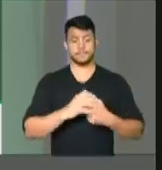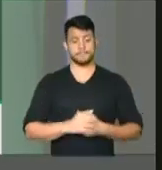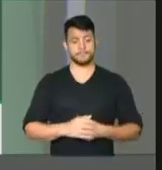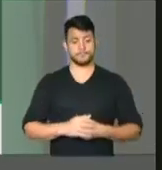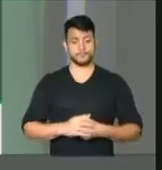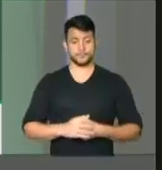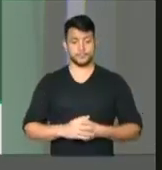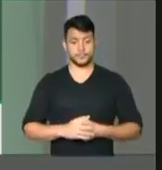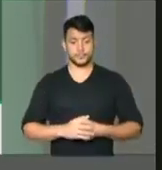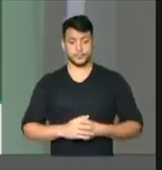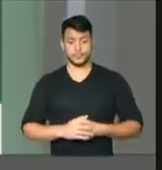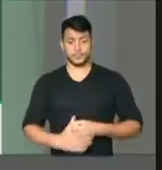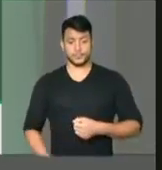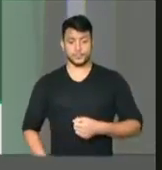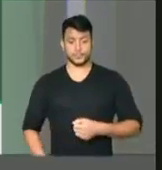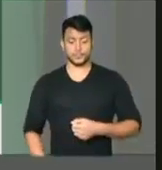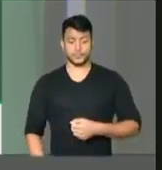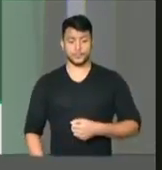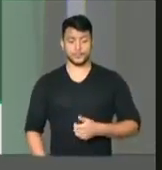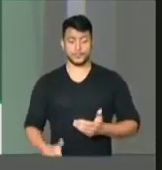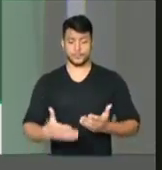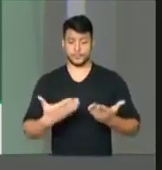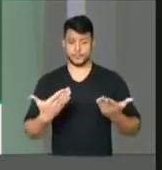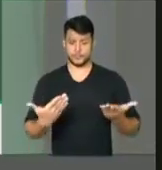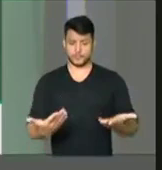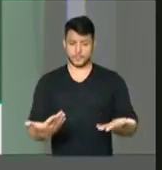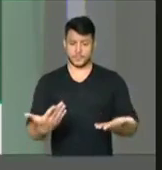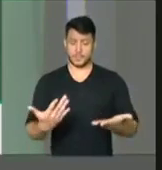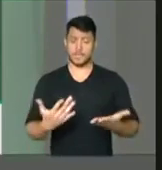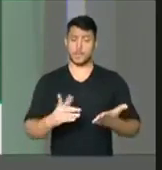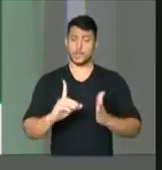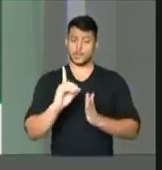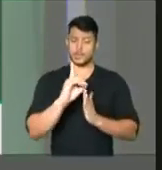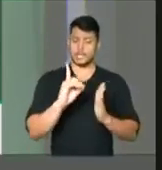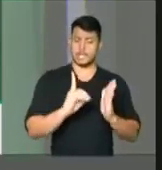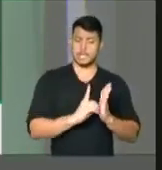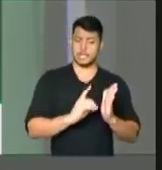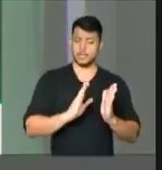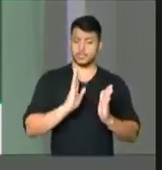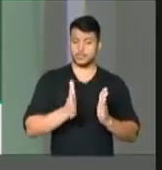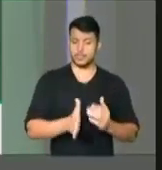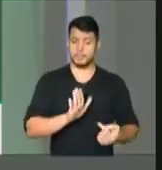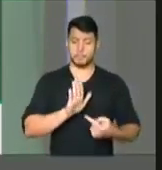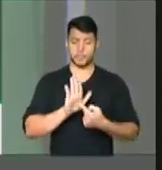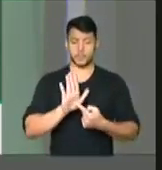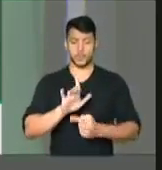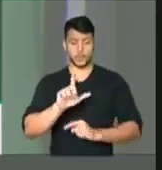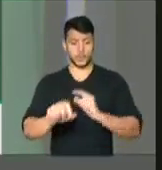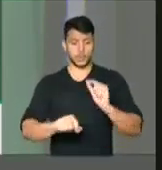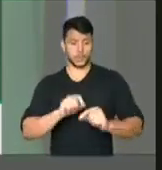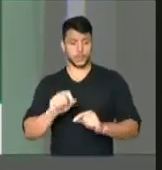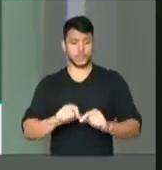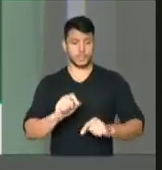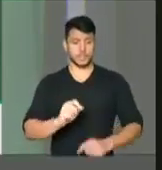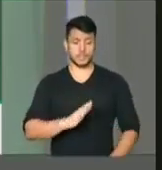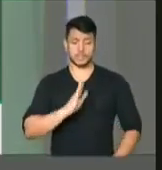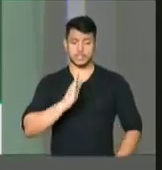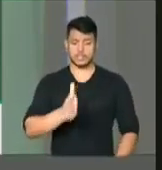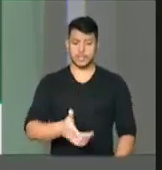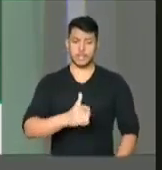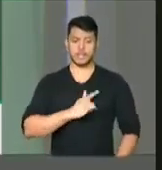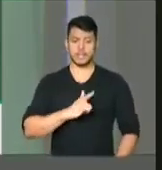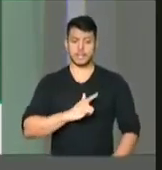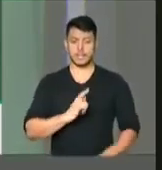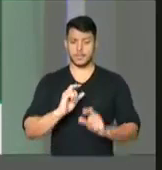suas famílias. De acordo com o documento publicado, os períodos adicionais definidos,